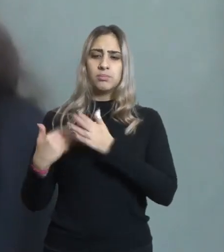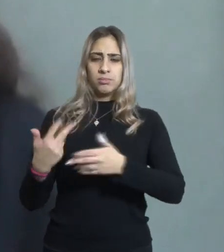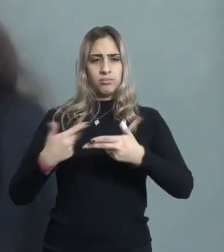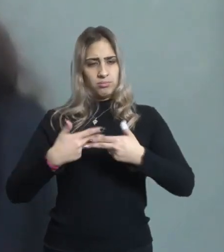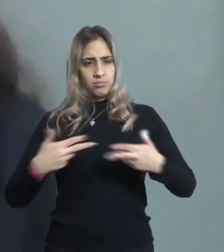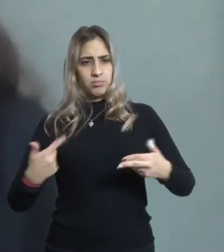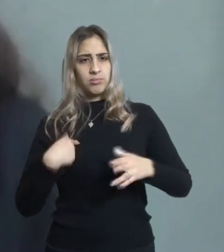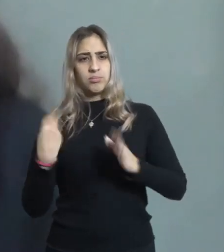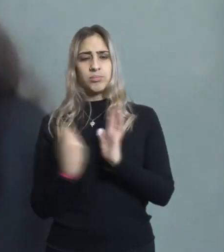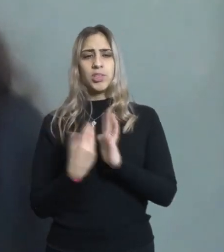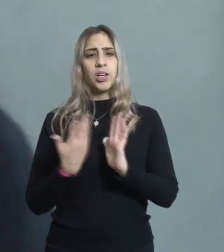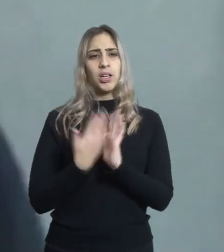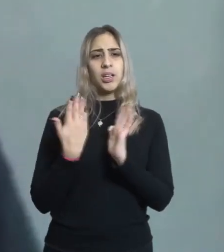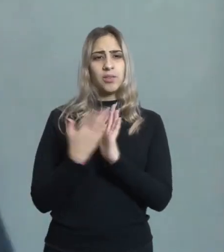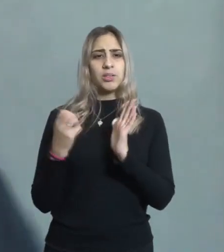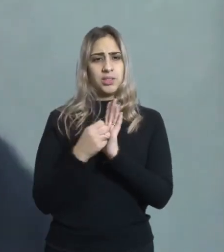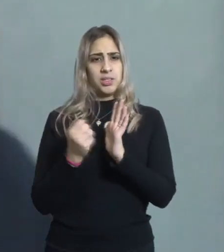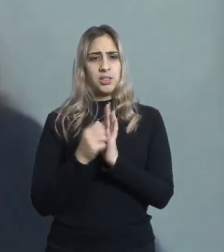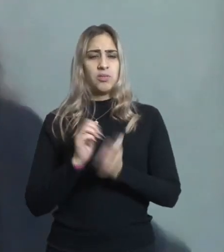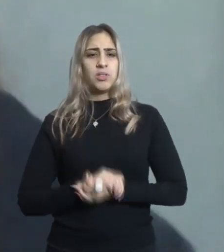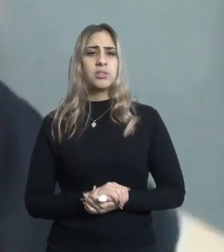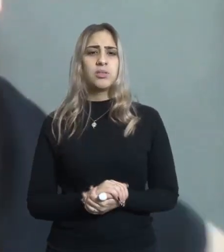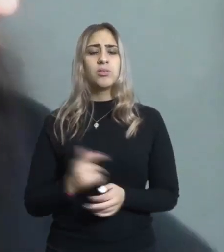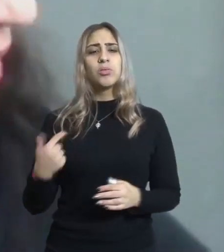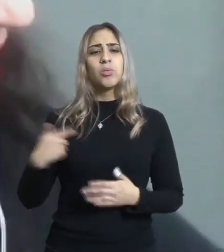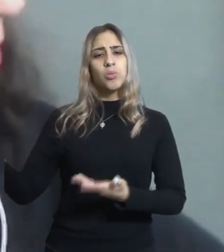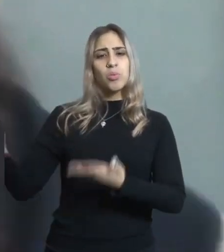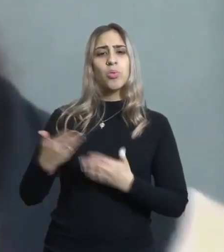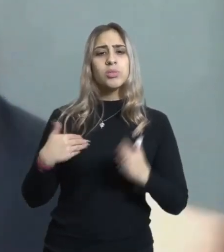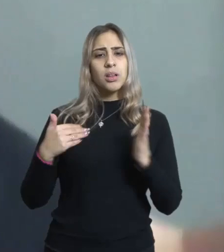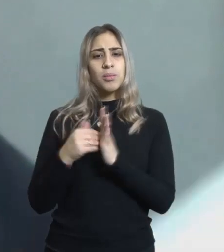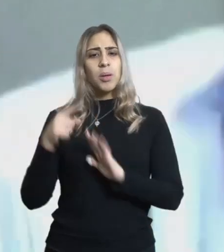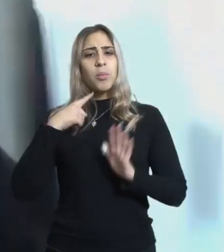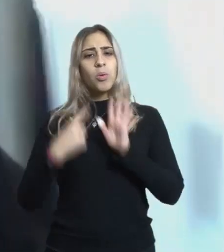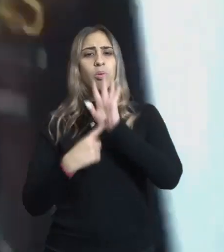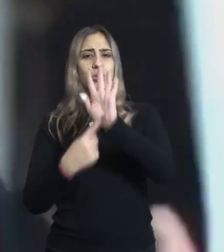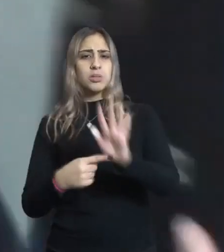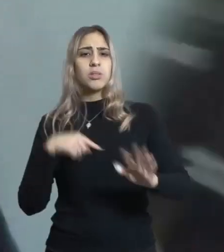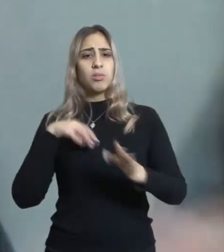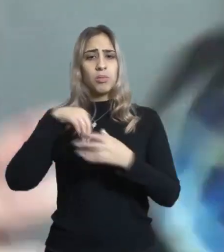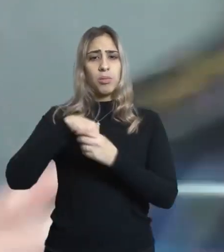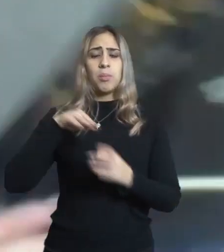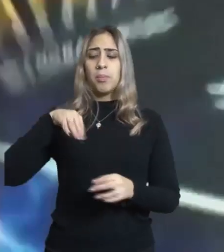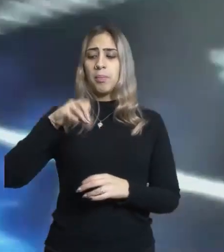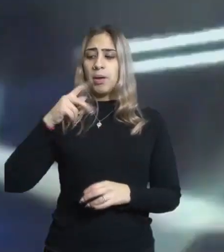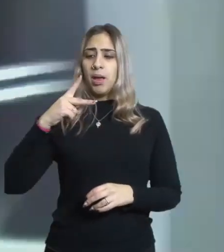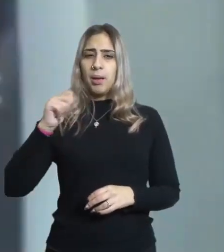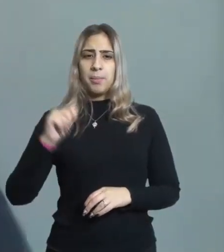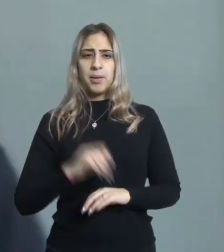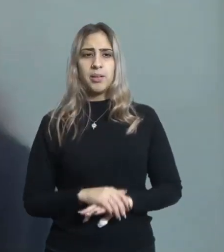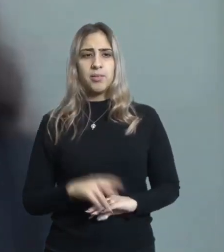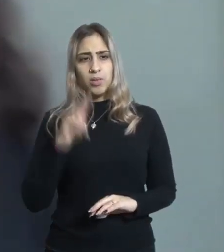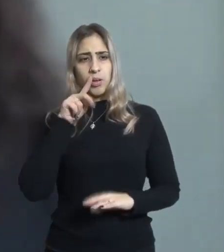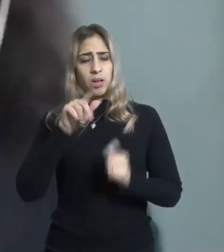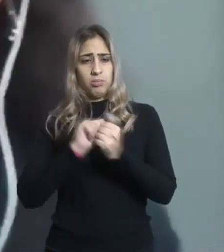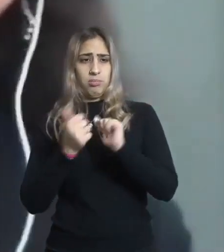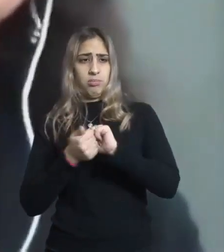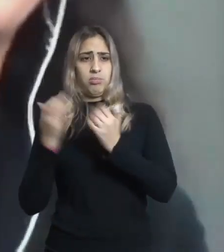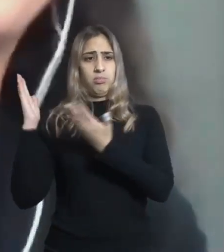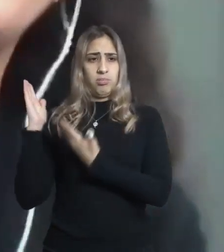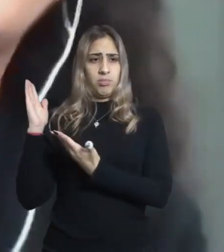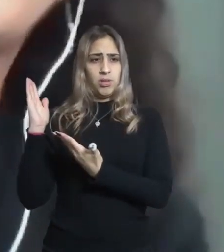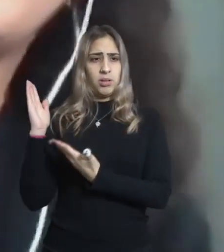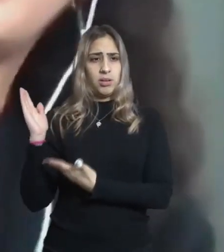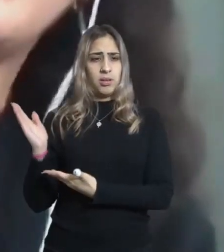falando dos livros acessíveis. Eu trouxe até para mostrar um exemplo de um mapa O mapa, que é um livro acessível, que ele é